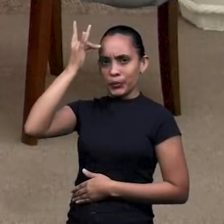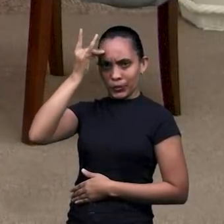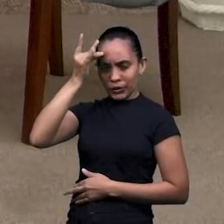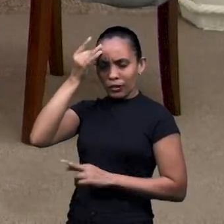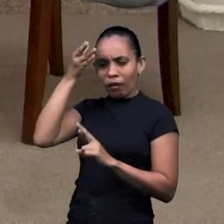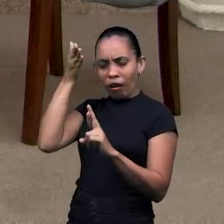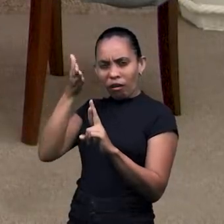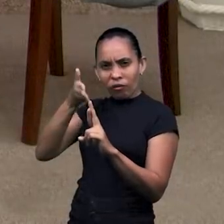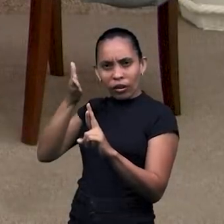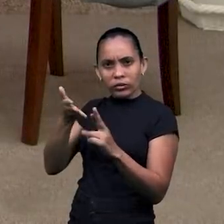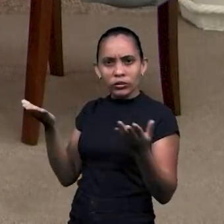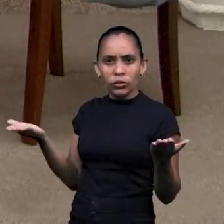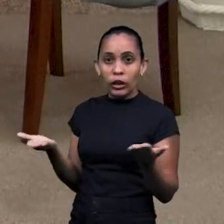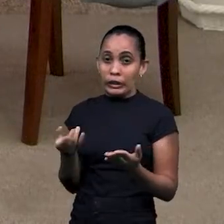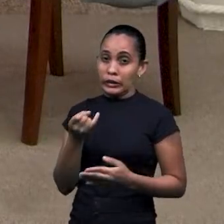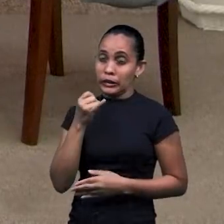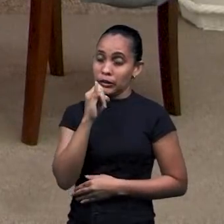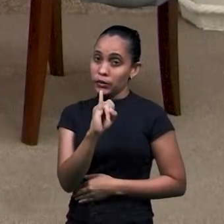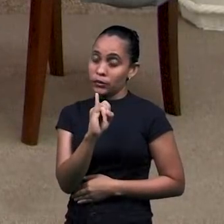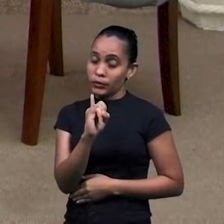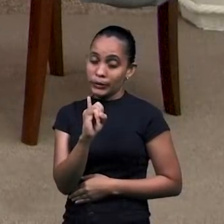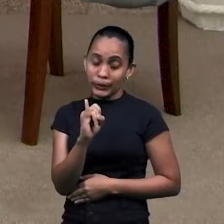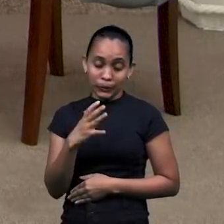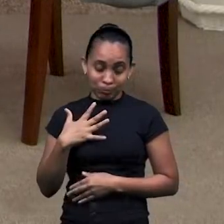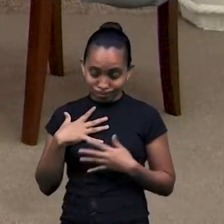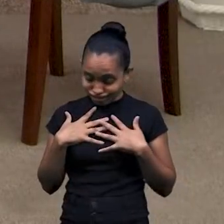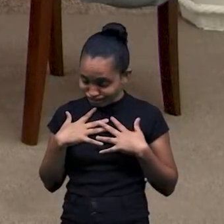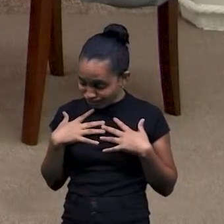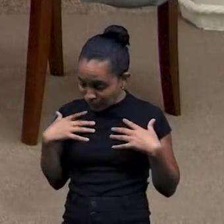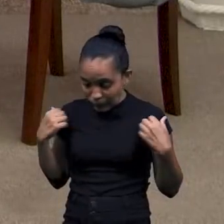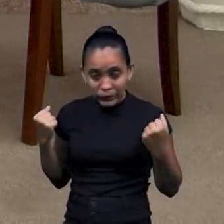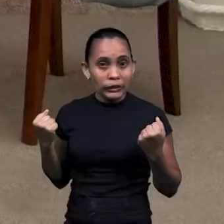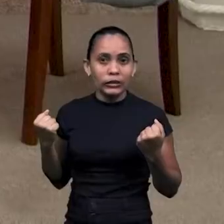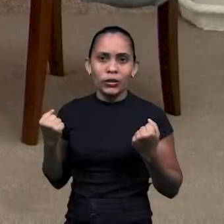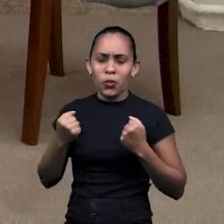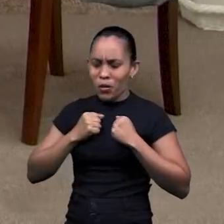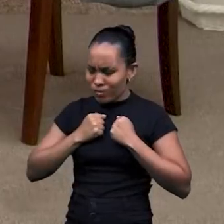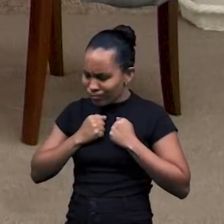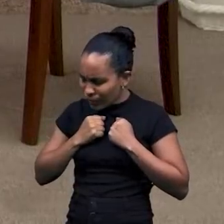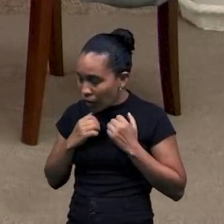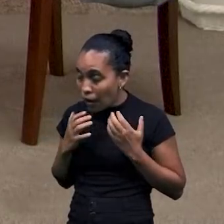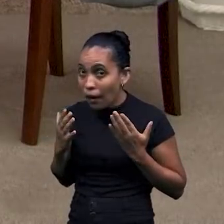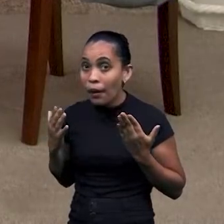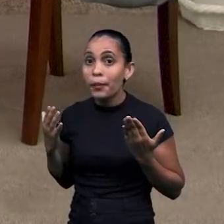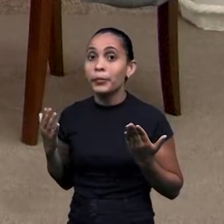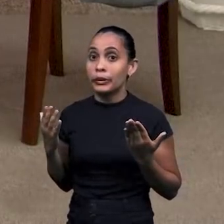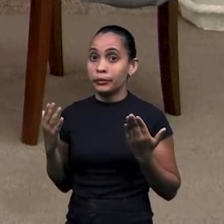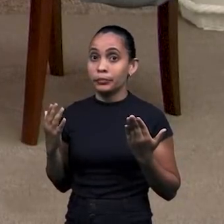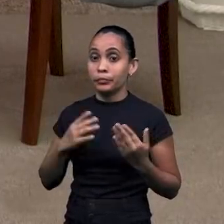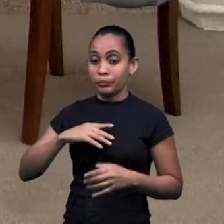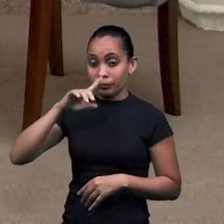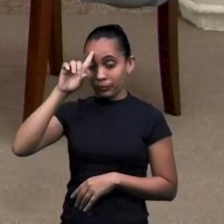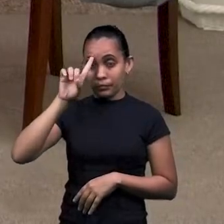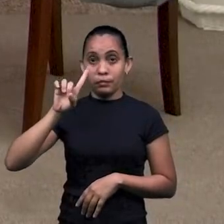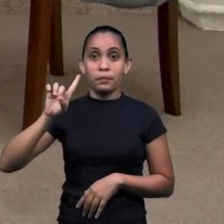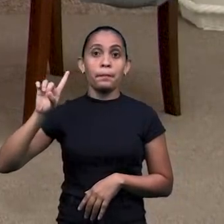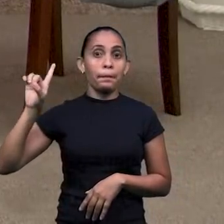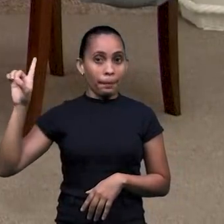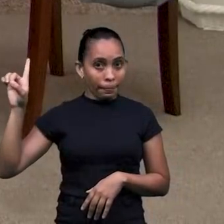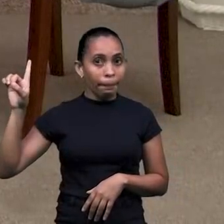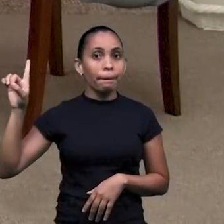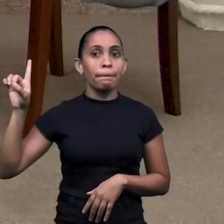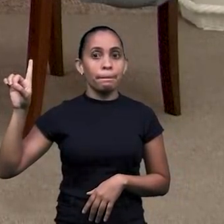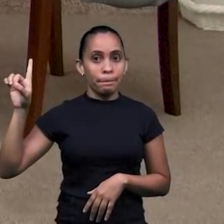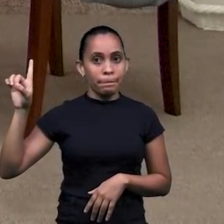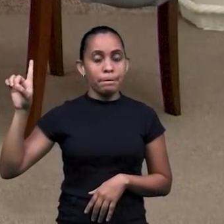Santo, se você não tiver renúncia, se você não se entregar, você não tem a experiência que Esther teve. Houve um livramento porque houve aquela renúncia.